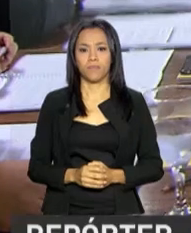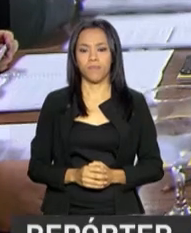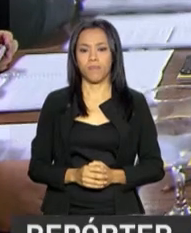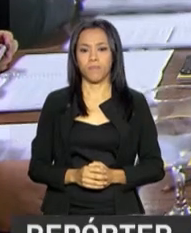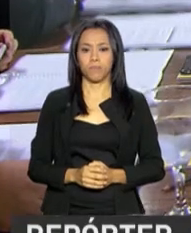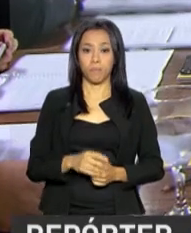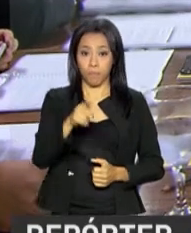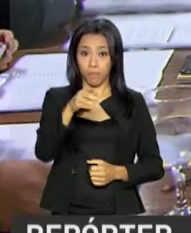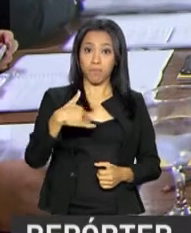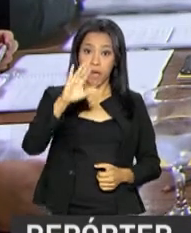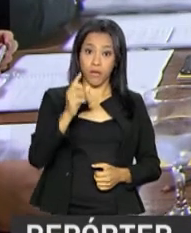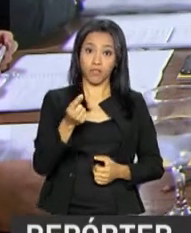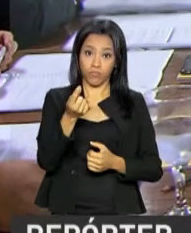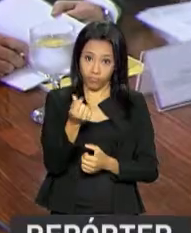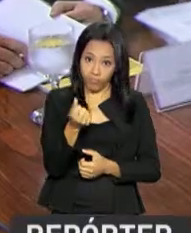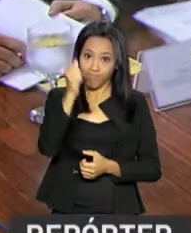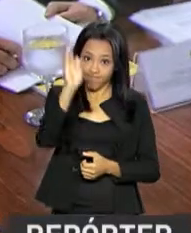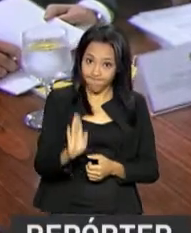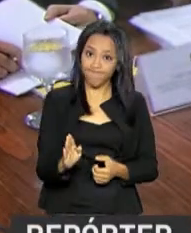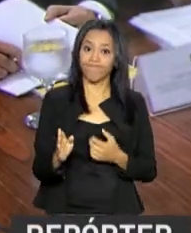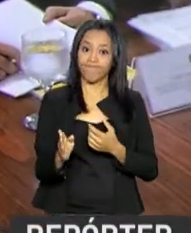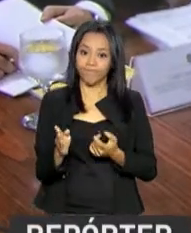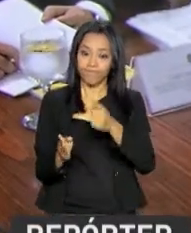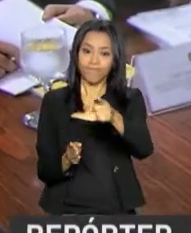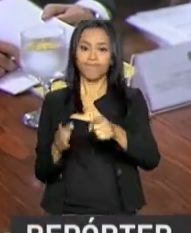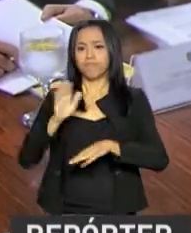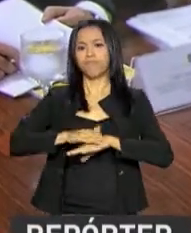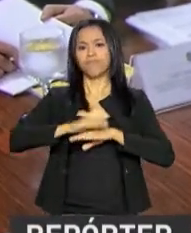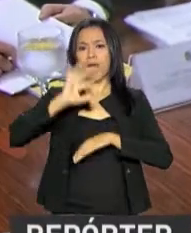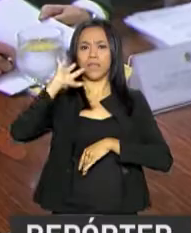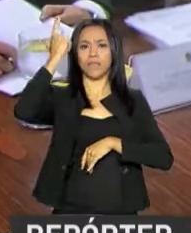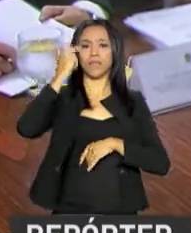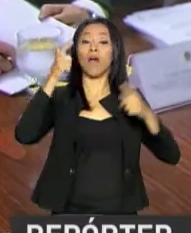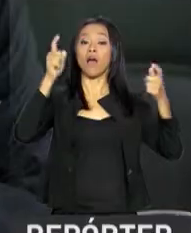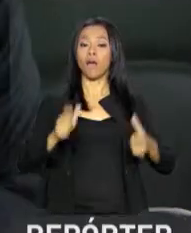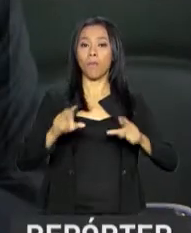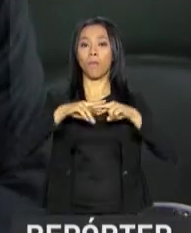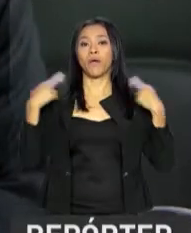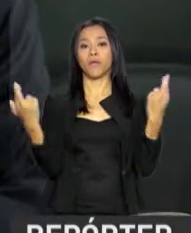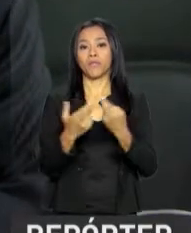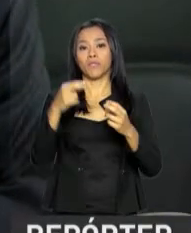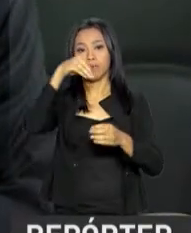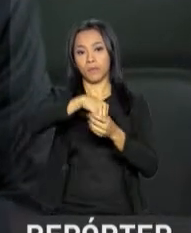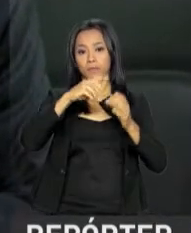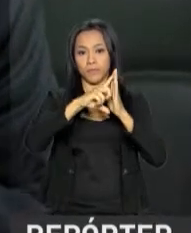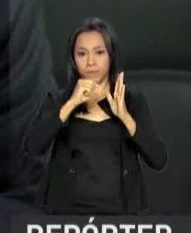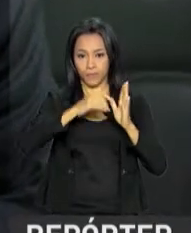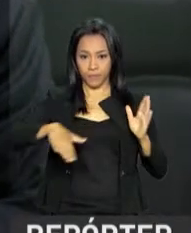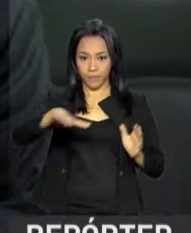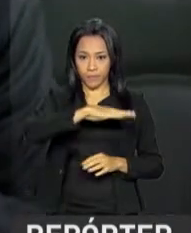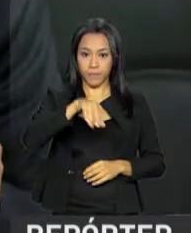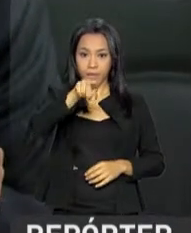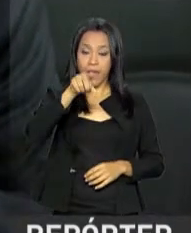mais investimentos para o brasil a definição saiu de uma reunião no palácio do planalto os recursos fazem parte da quarta